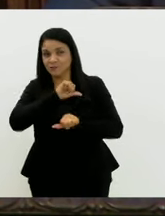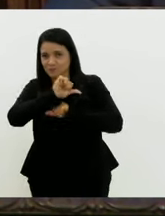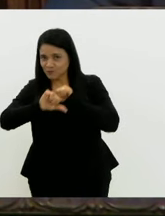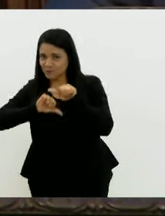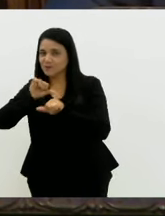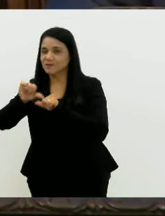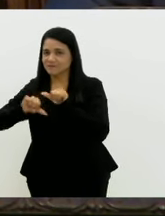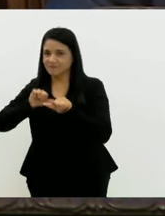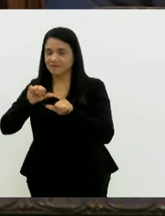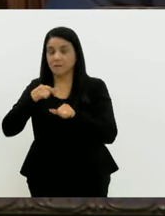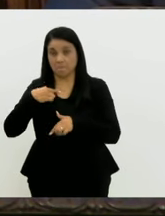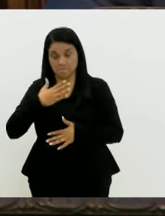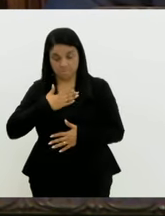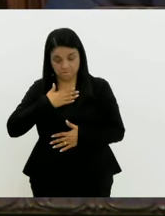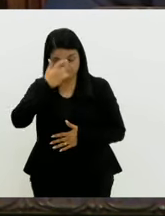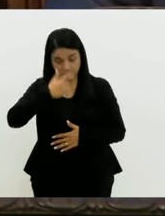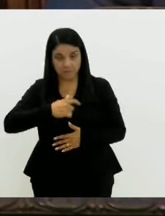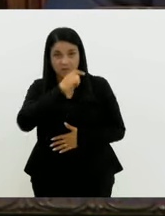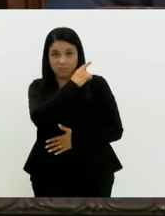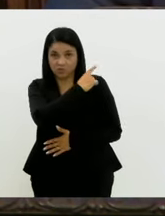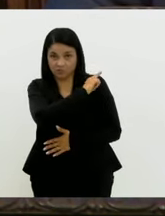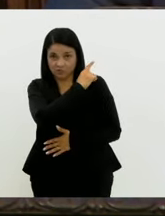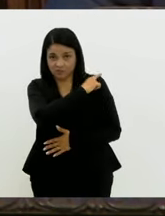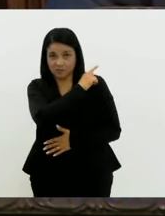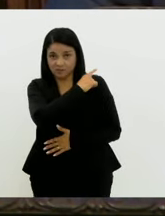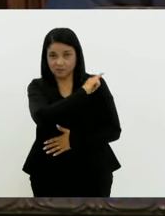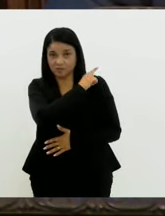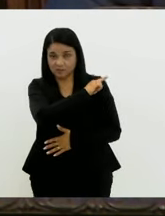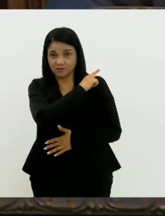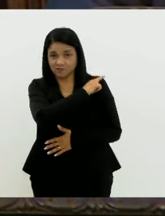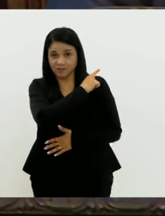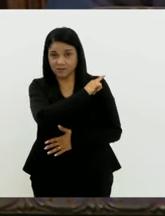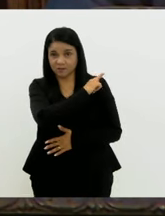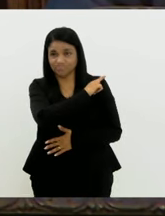na minha gestão nós estamos realmente